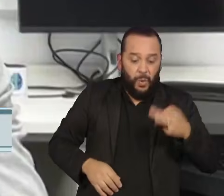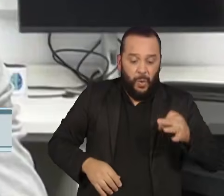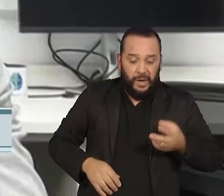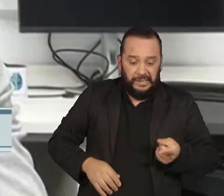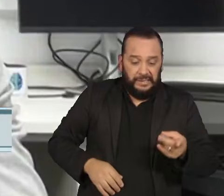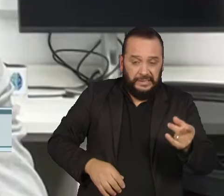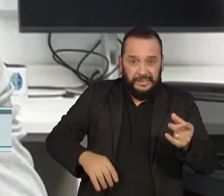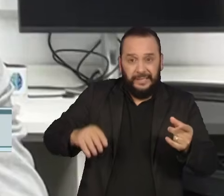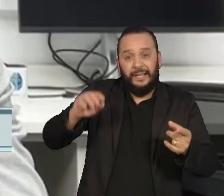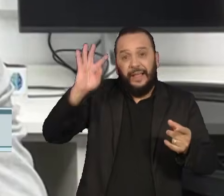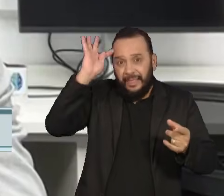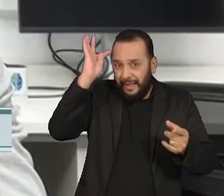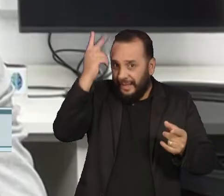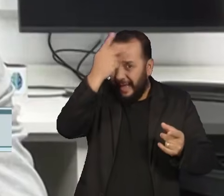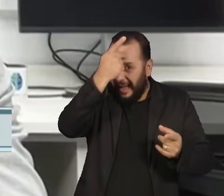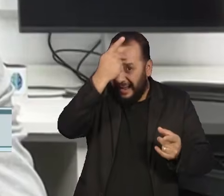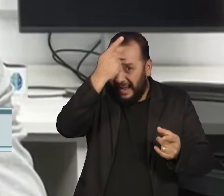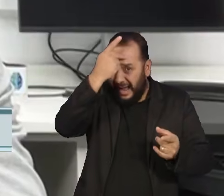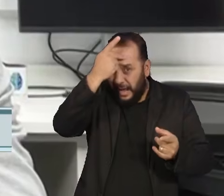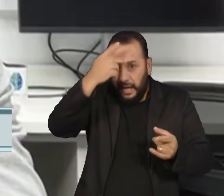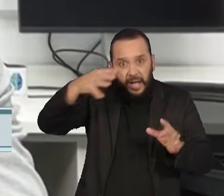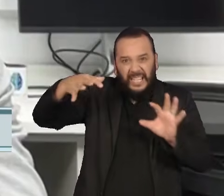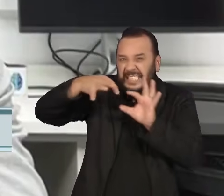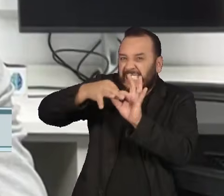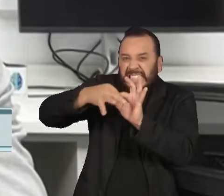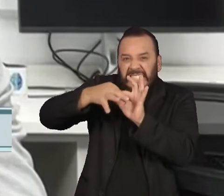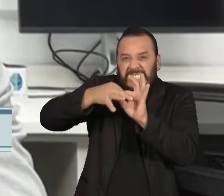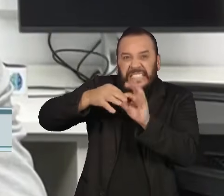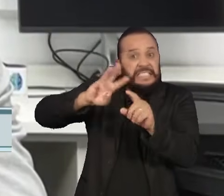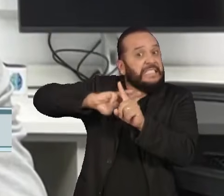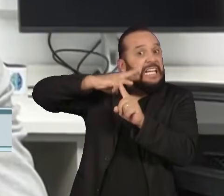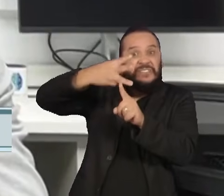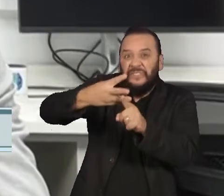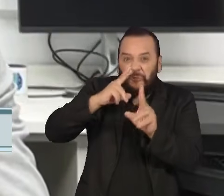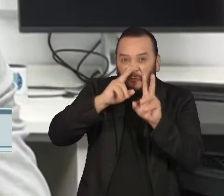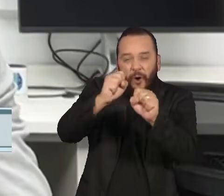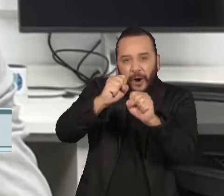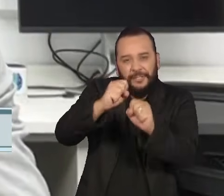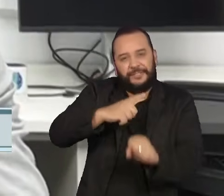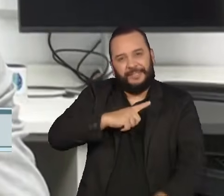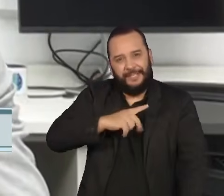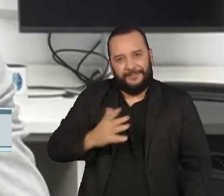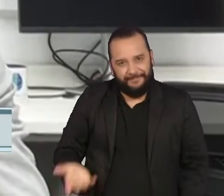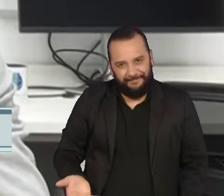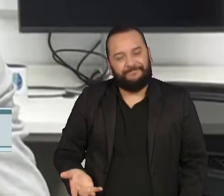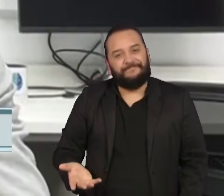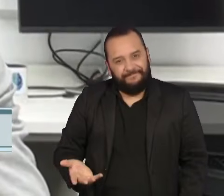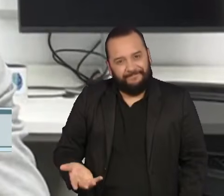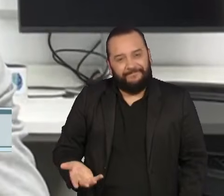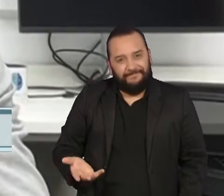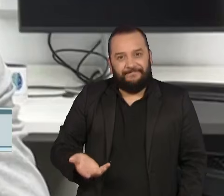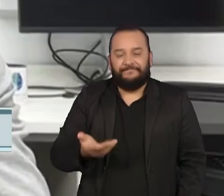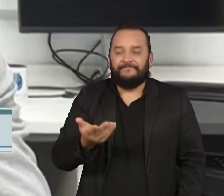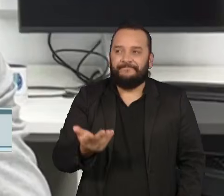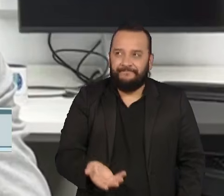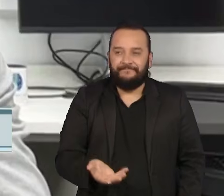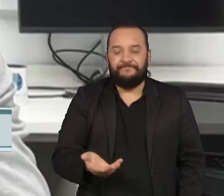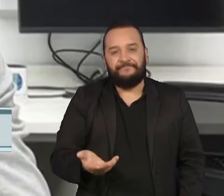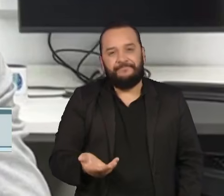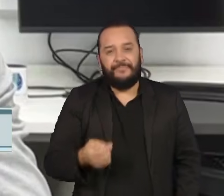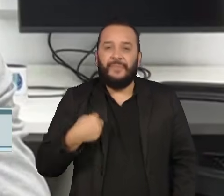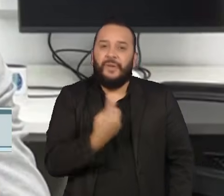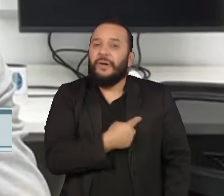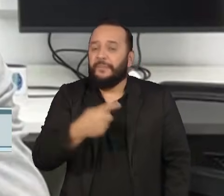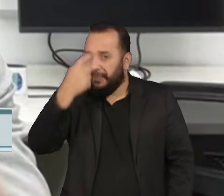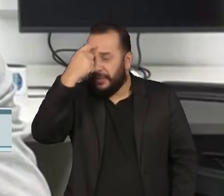3 vezes maior quando comparado à relação entre TDAH e enxaqueca. E aí, a partir disso, a gente